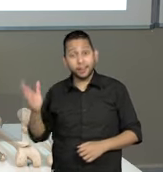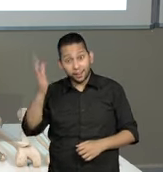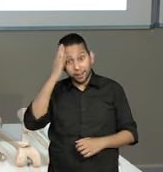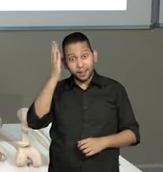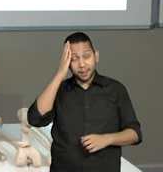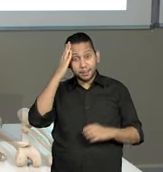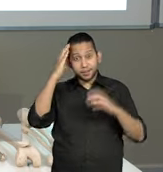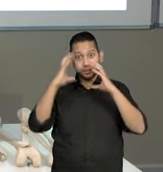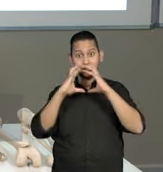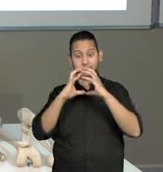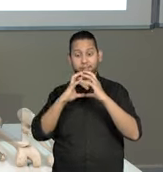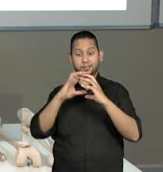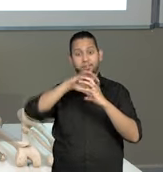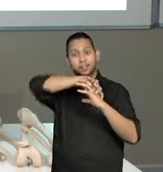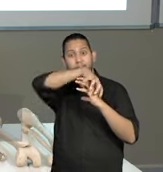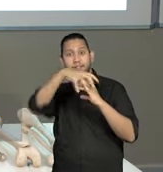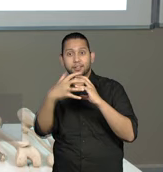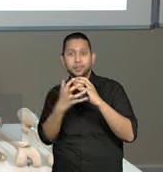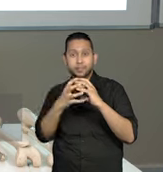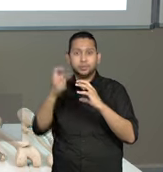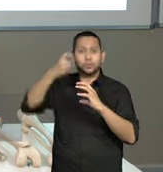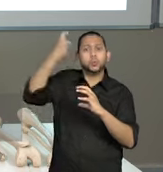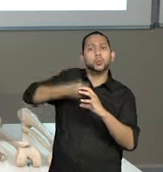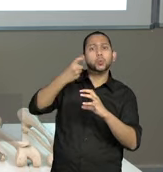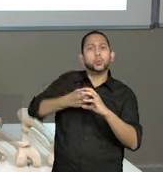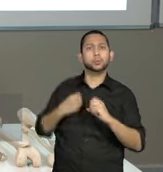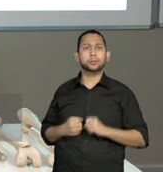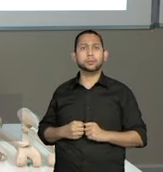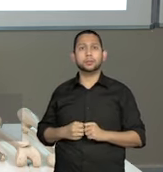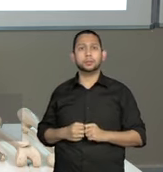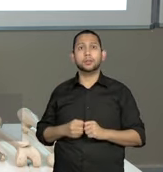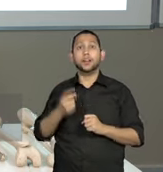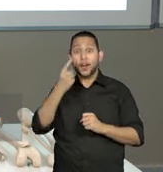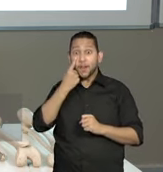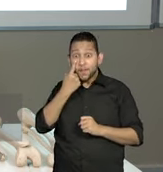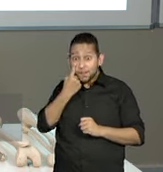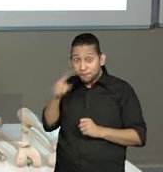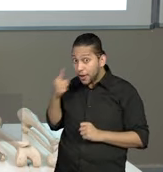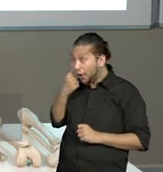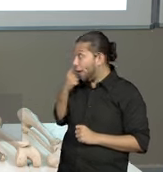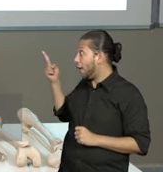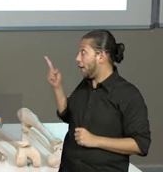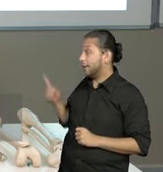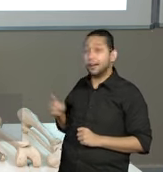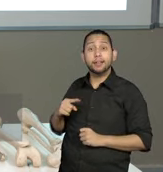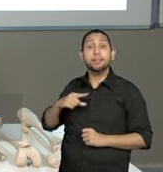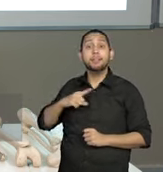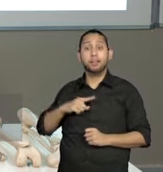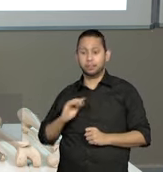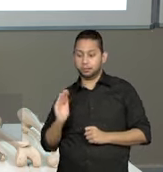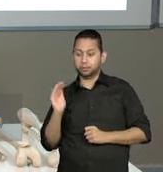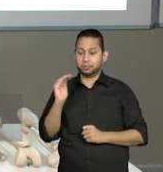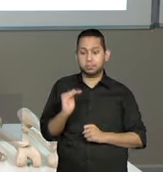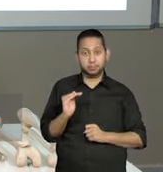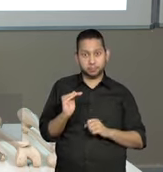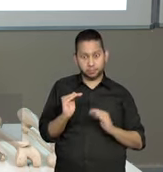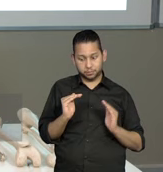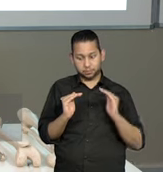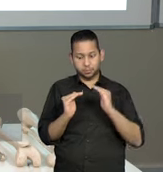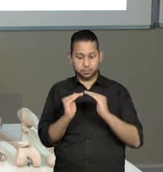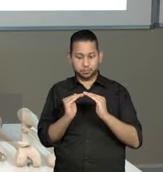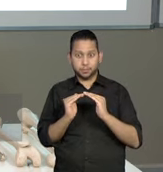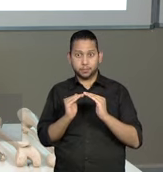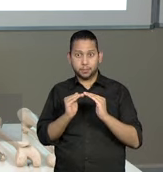que esse crânio tem de especial? Ele tem placas, ossos que são